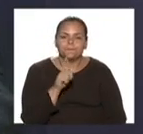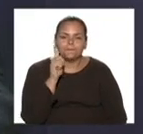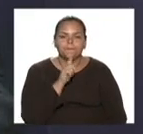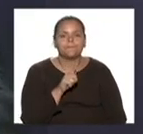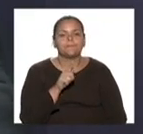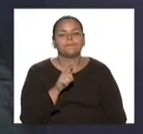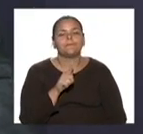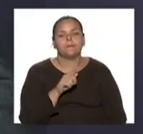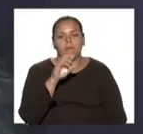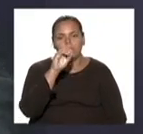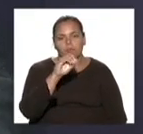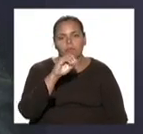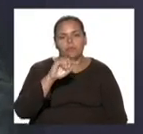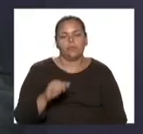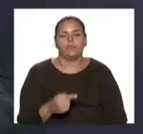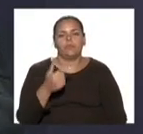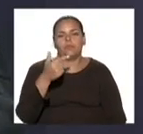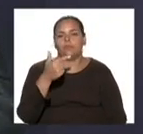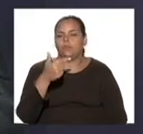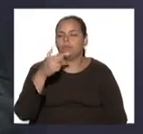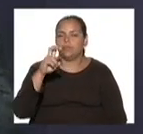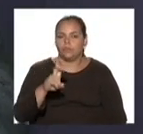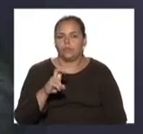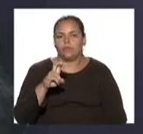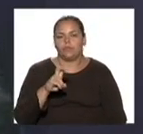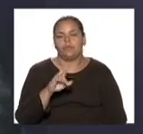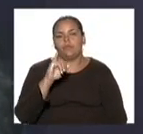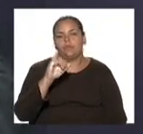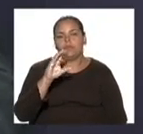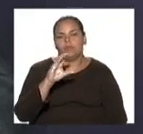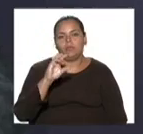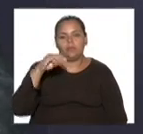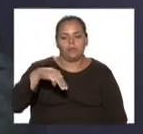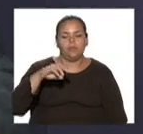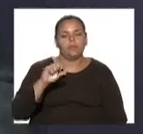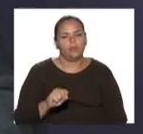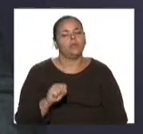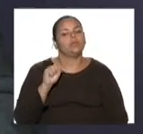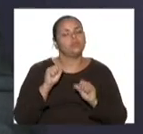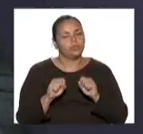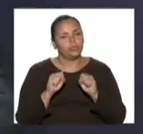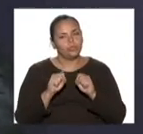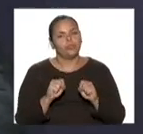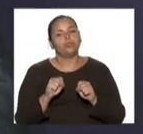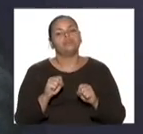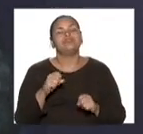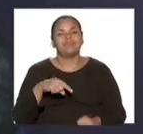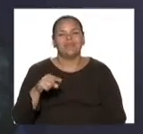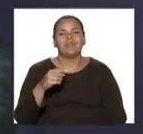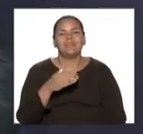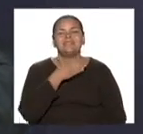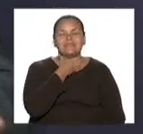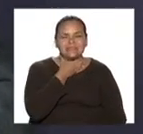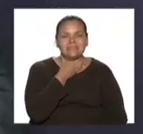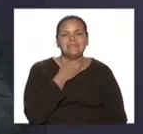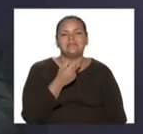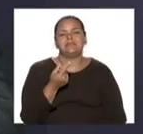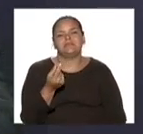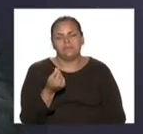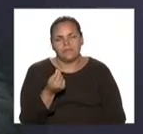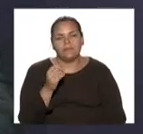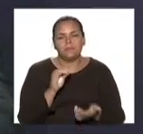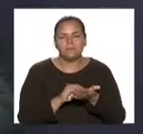com que o 0,25 do ICMS possa de fato ser utilizado, mesmo com essa crise